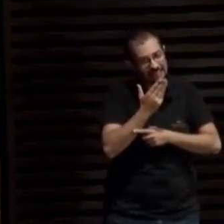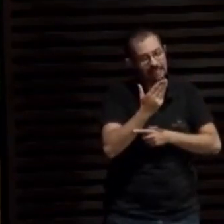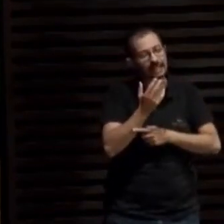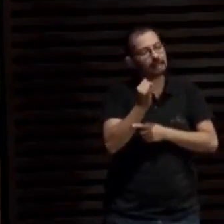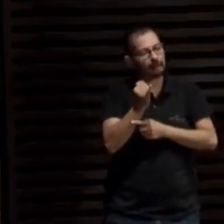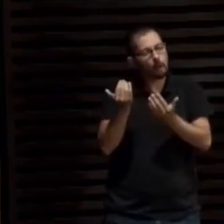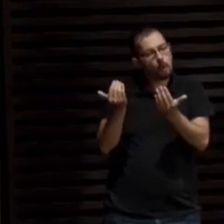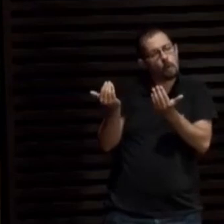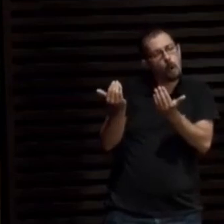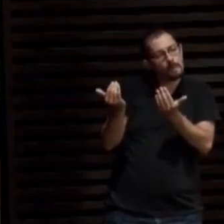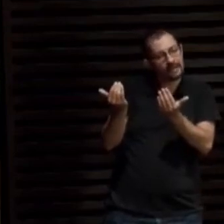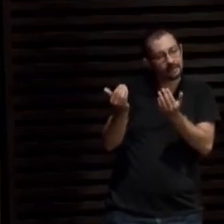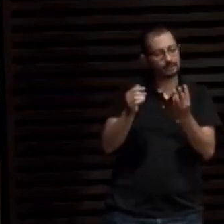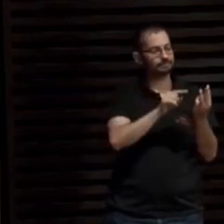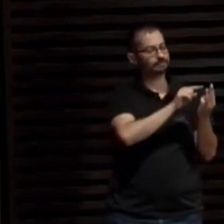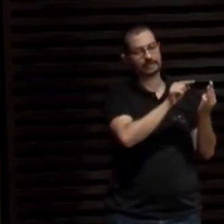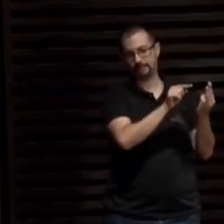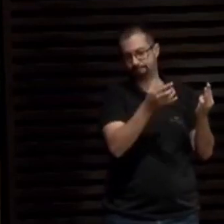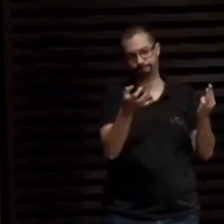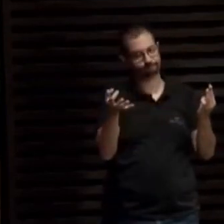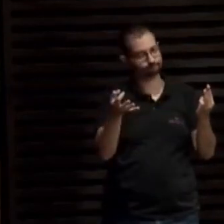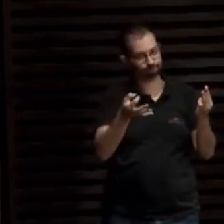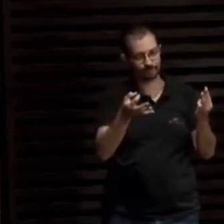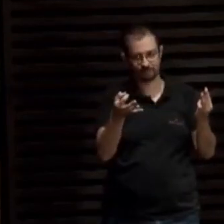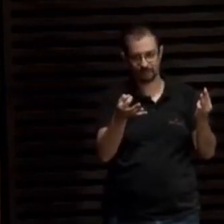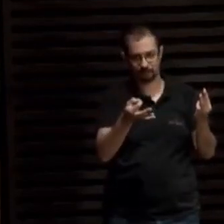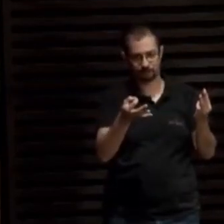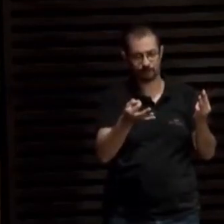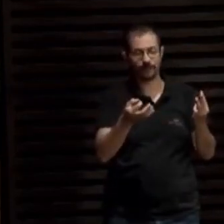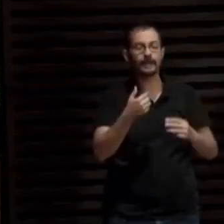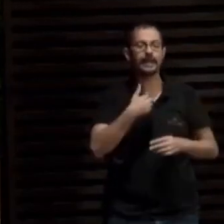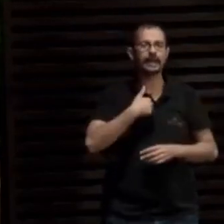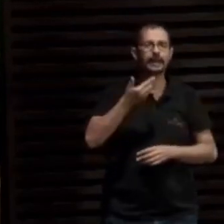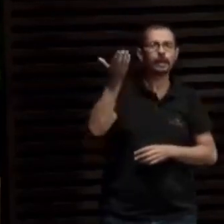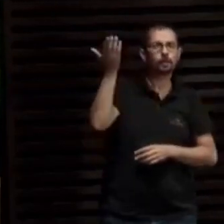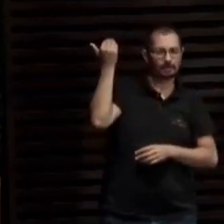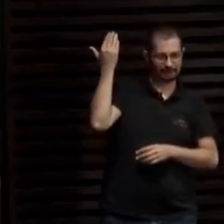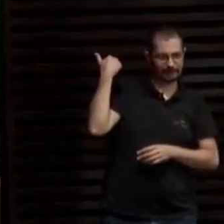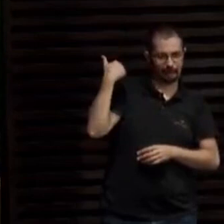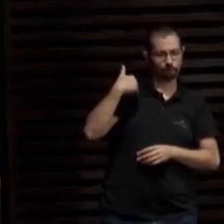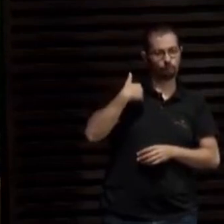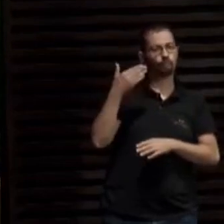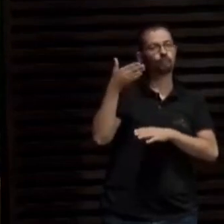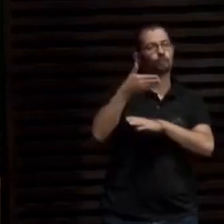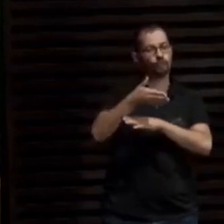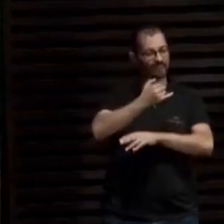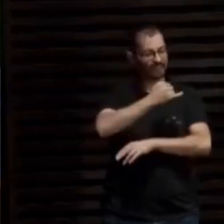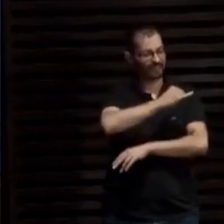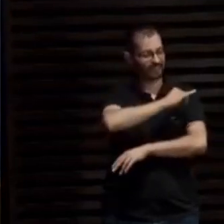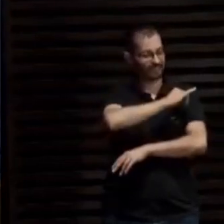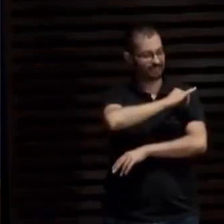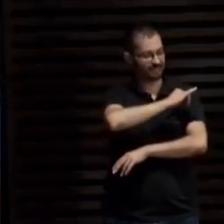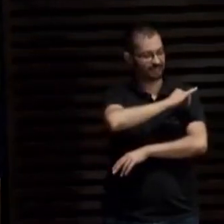Quando eu fui para o Rio de Janeiro, um moleque lá do interior do Piauí, que